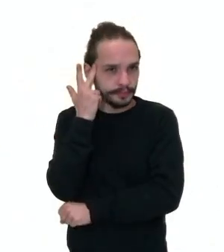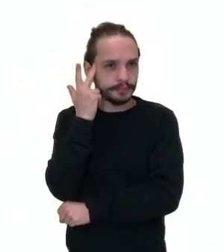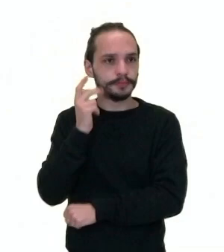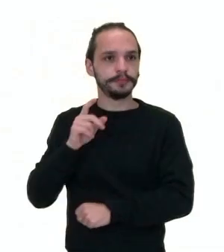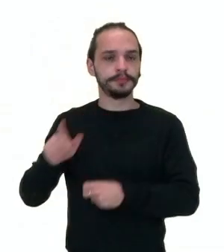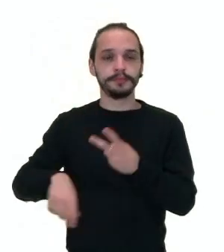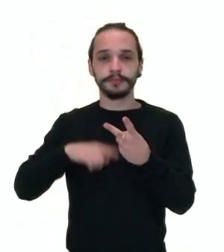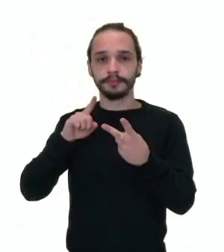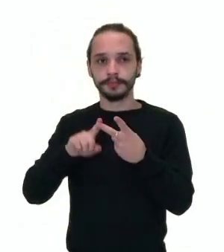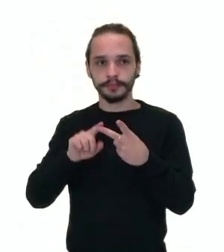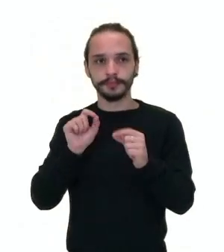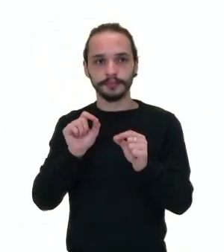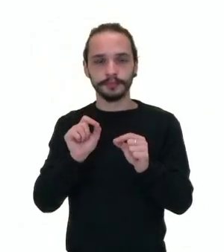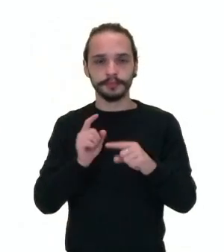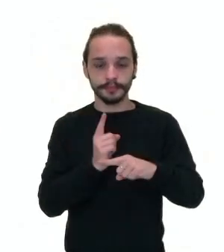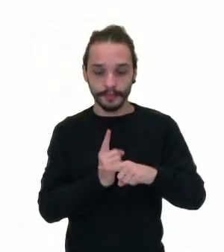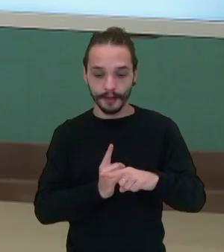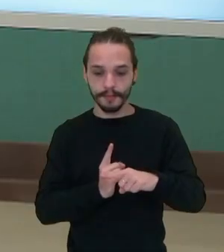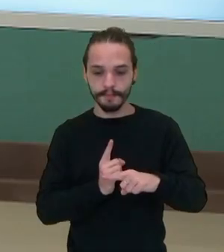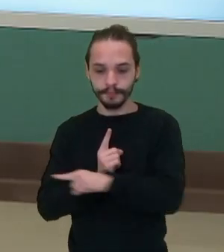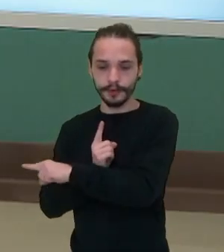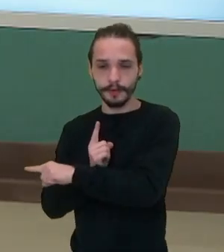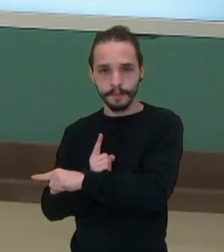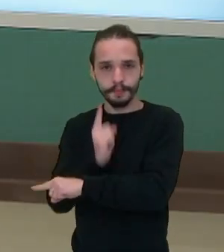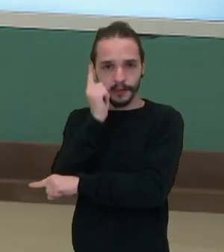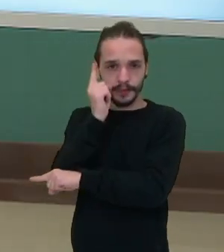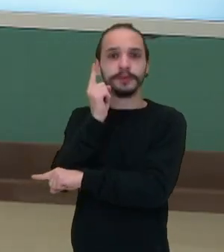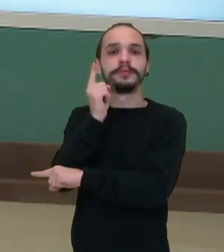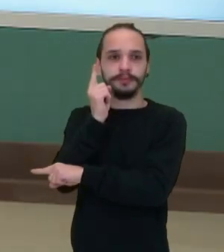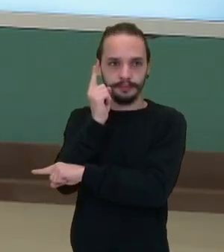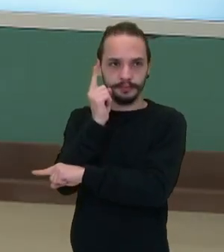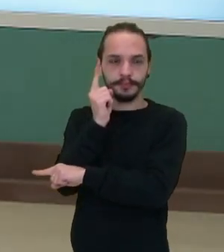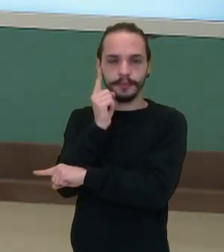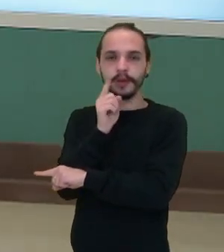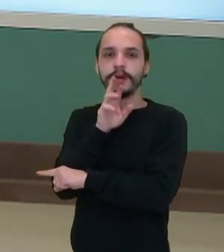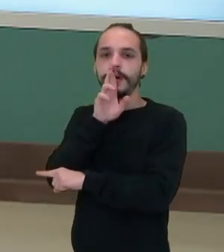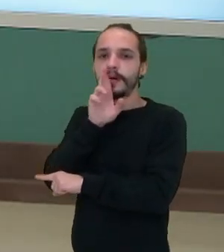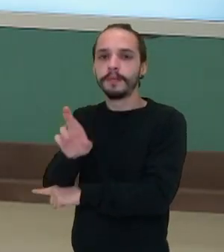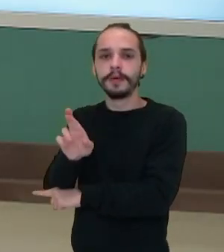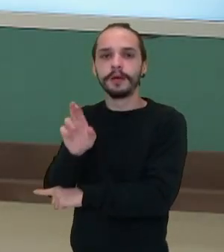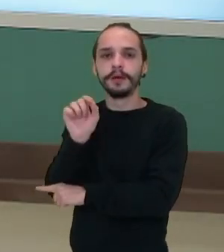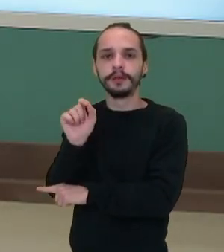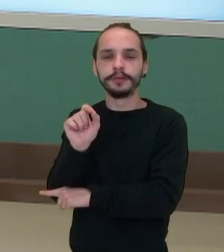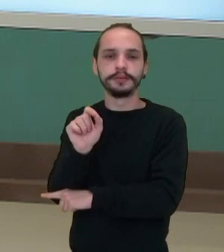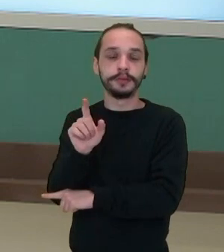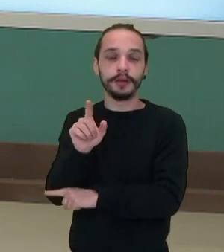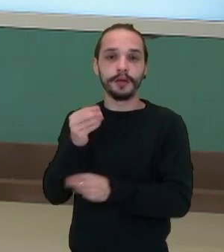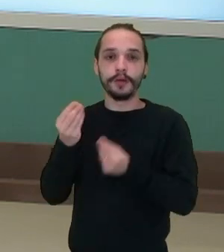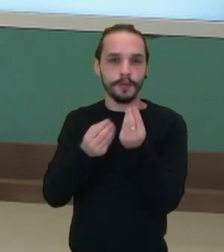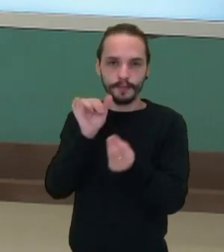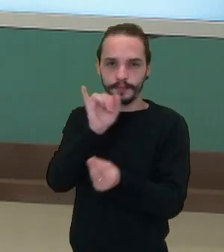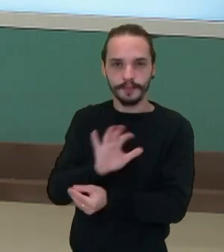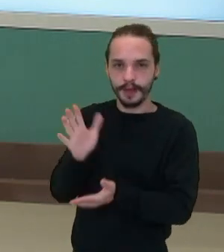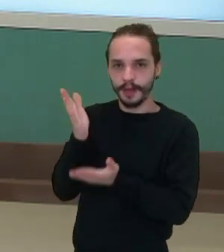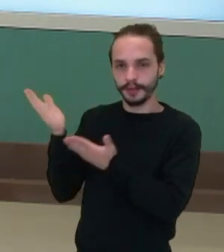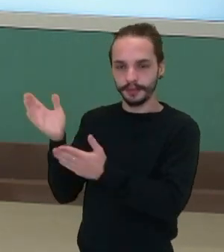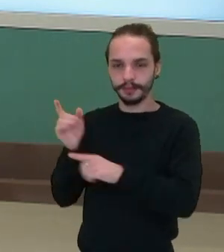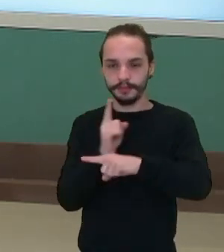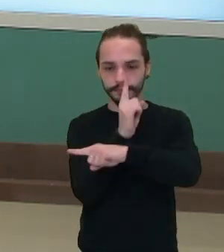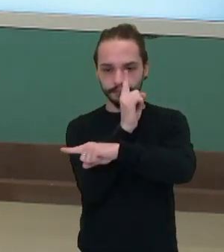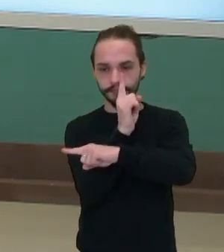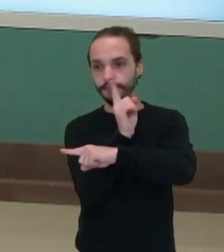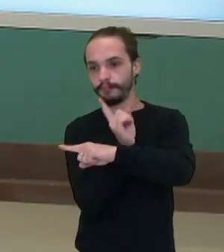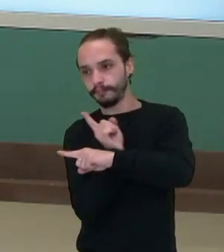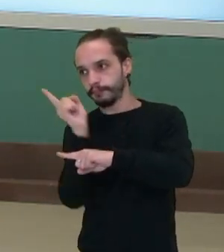slide. Se eu tiver forças ortogonais, a resultante, o gráfico dela é uma diagonal dessas